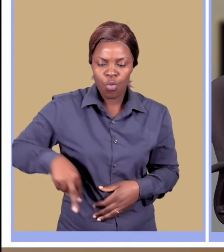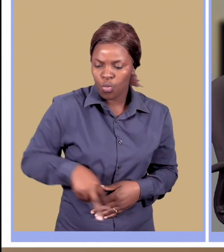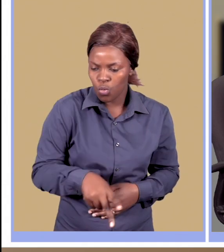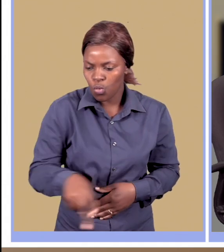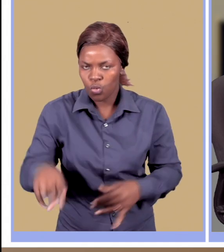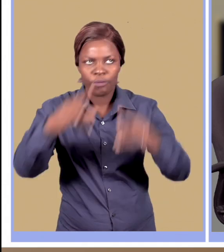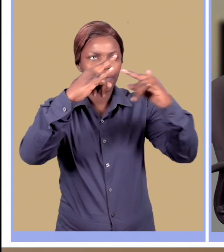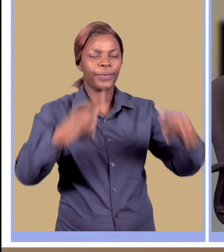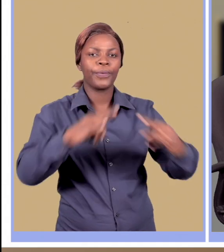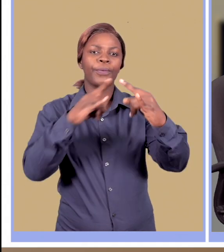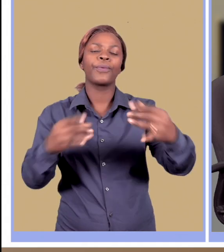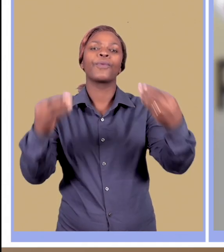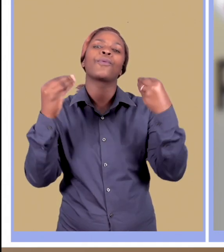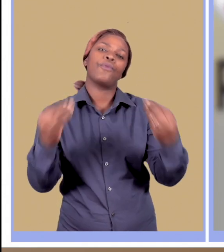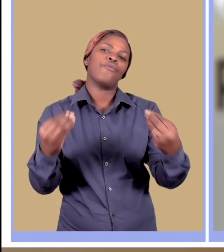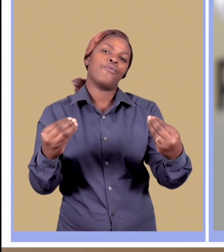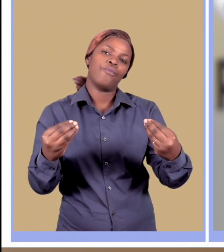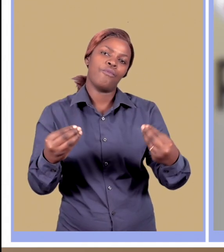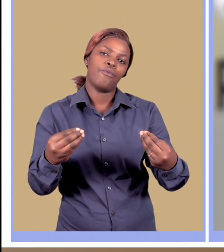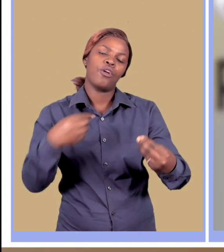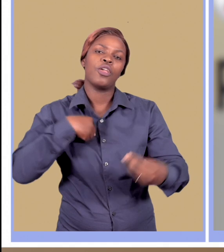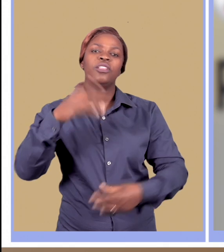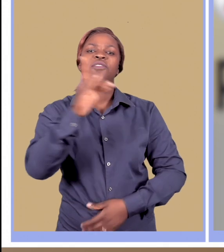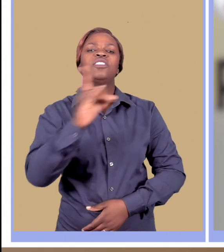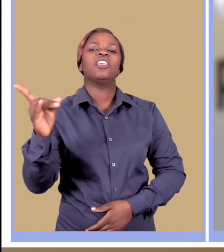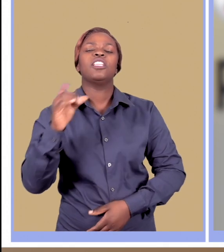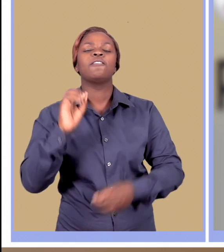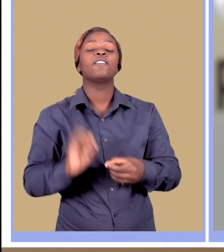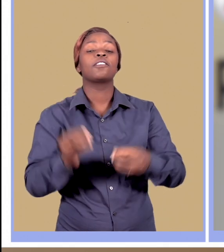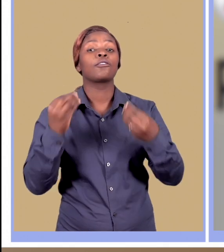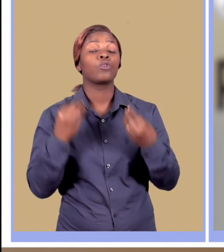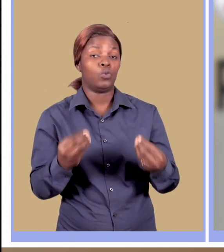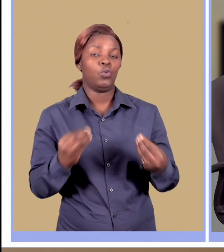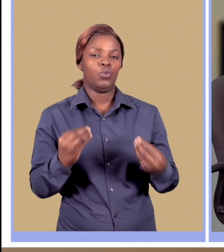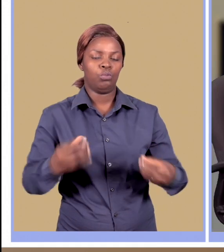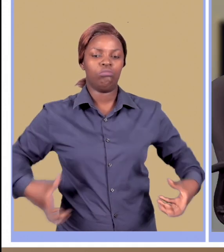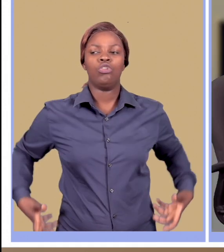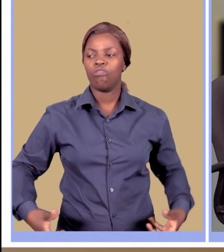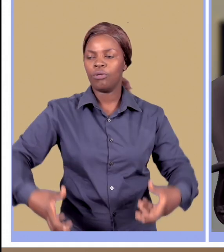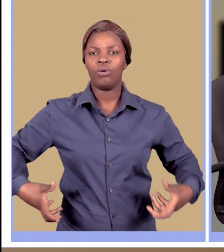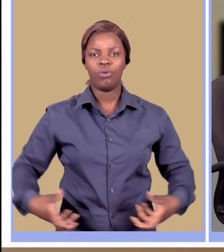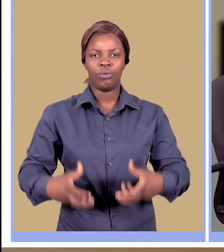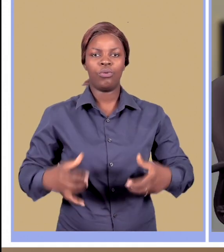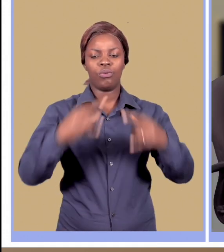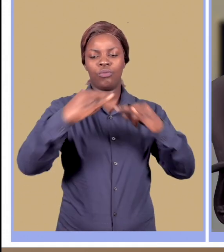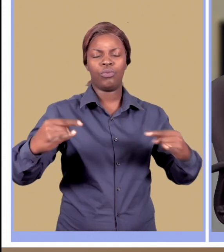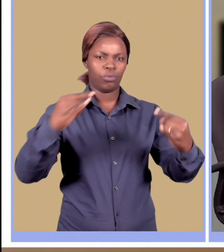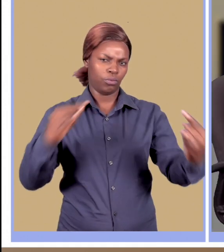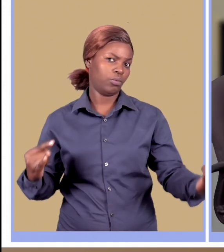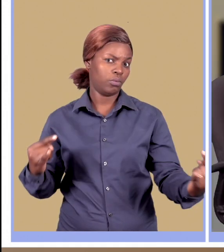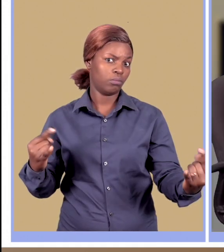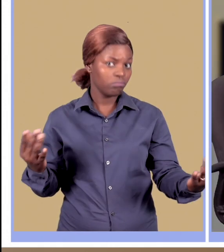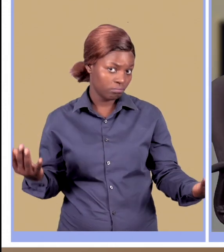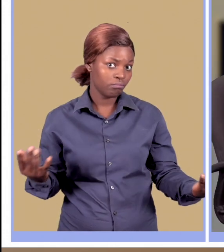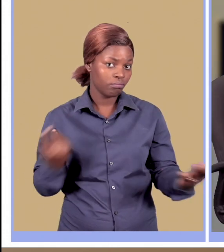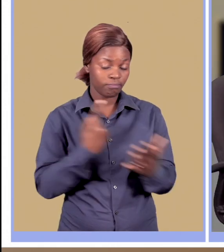se as condições estiverem areal, se a pessoa não tem cadeira de roda, saber que tipo de ajuda é que pode ser dada a essa